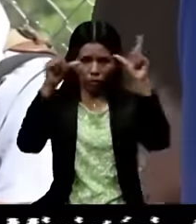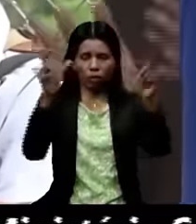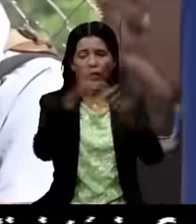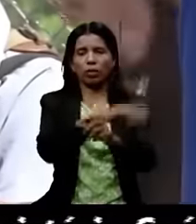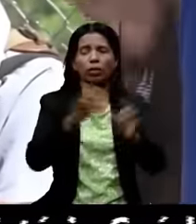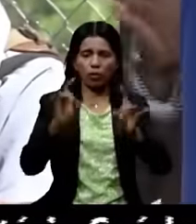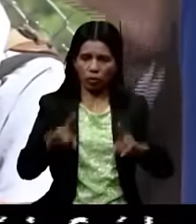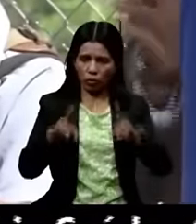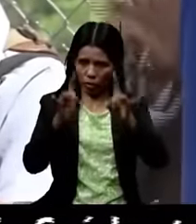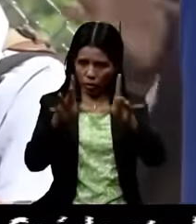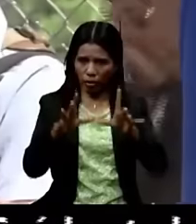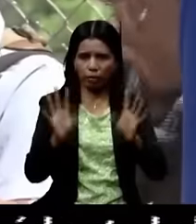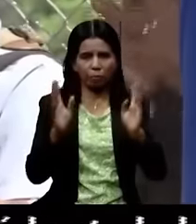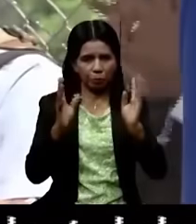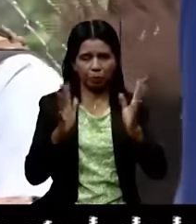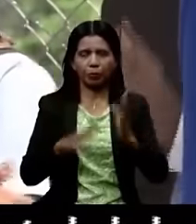Australia.